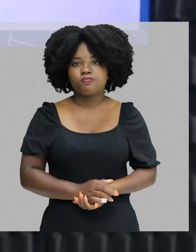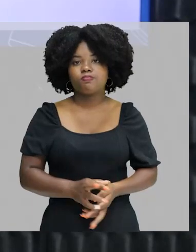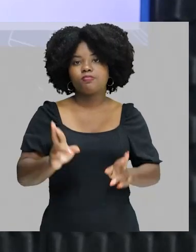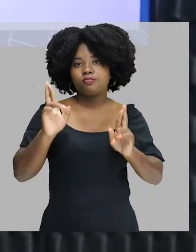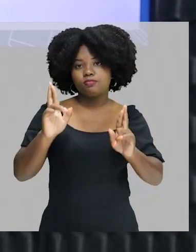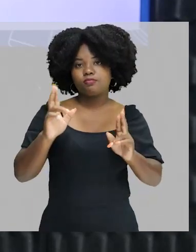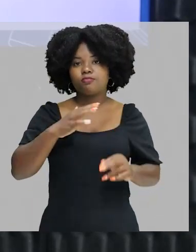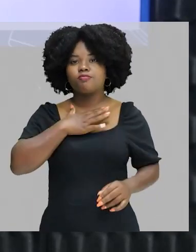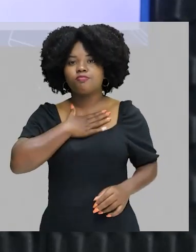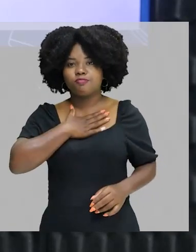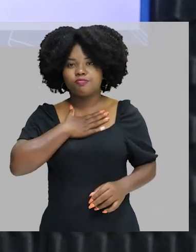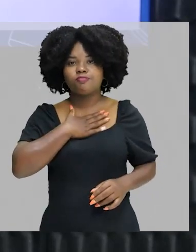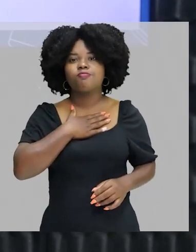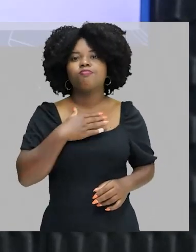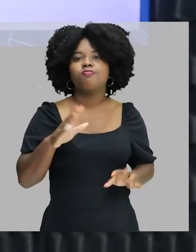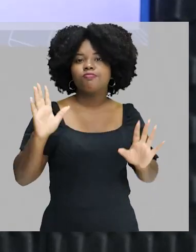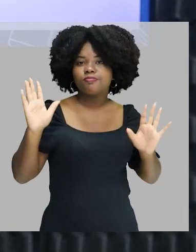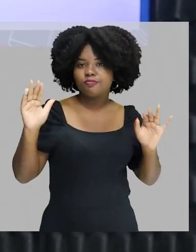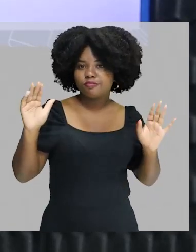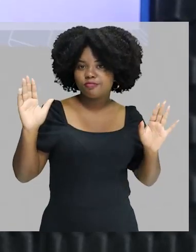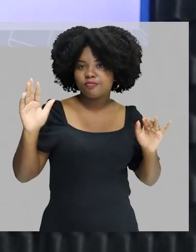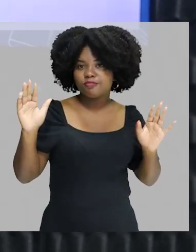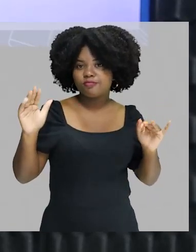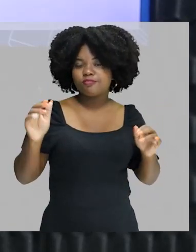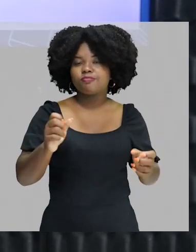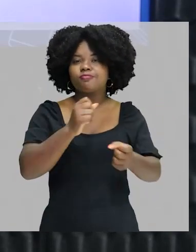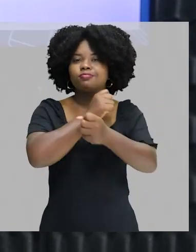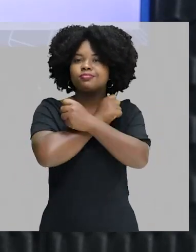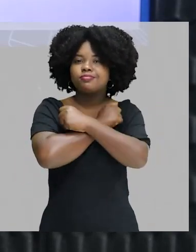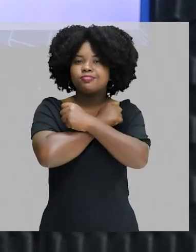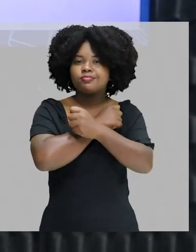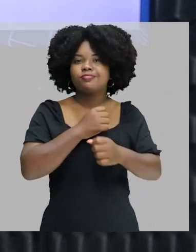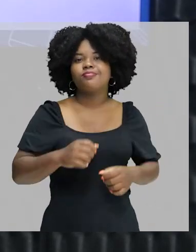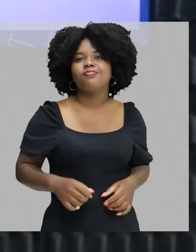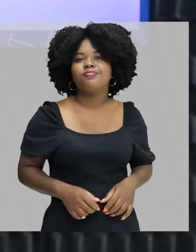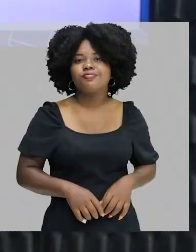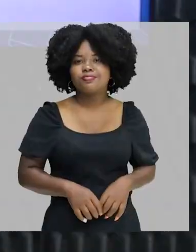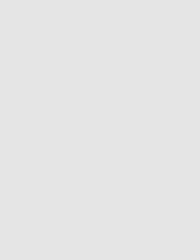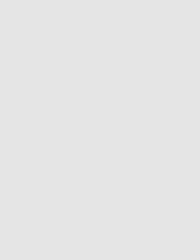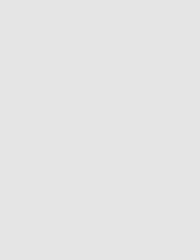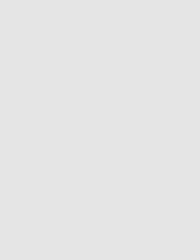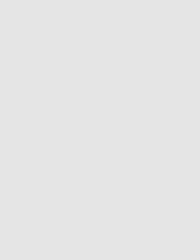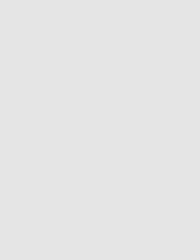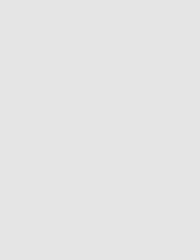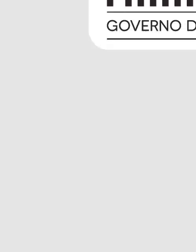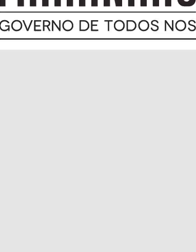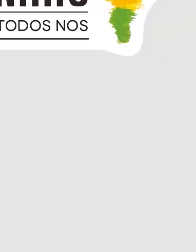Espero que vocês tenham gostado. Vou ficando por aqui. Forte abraço. Valeu.